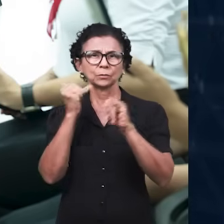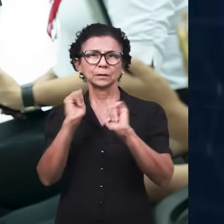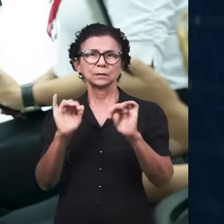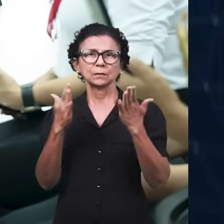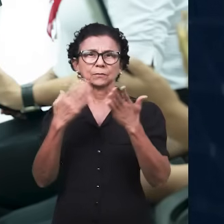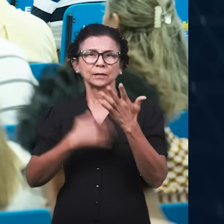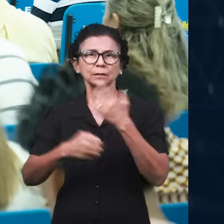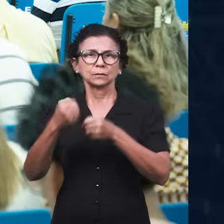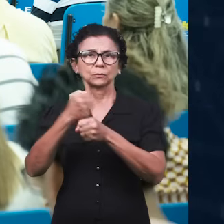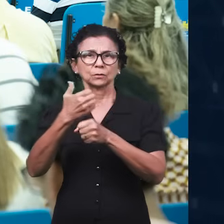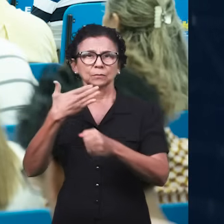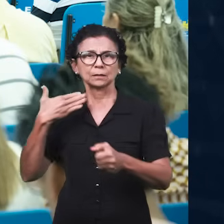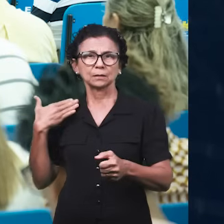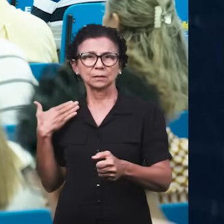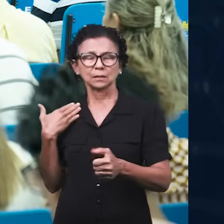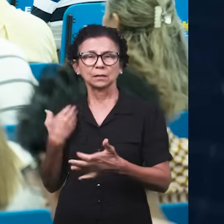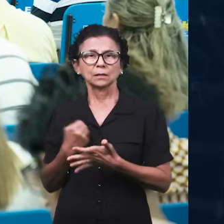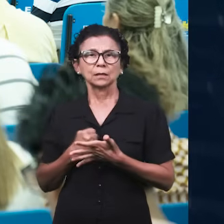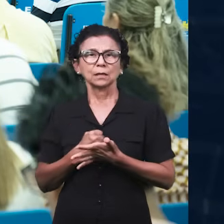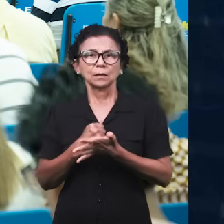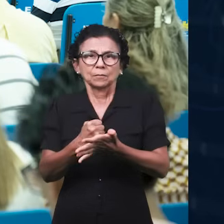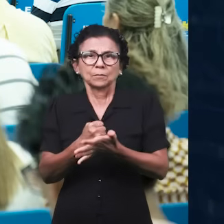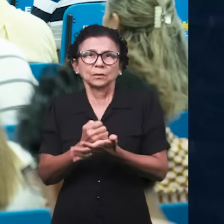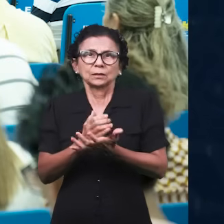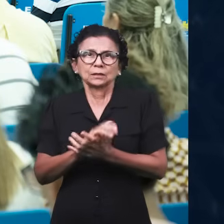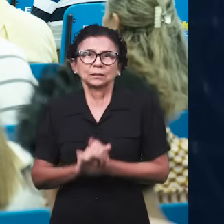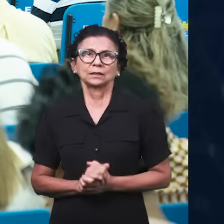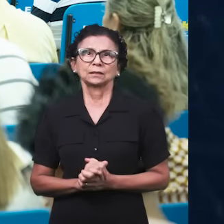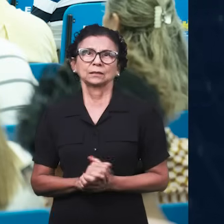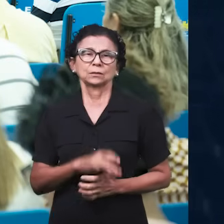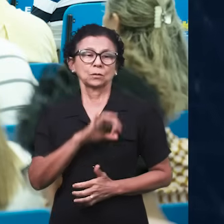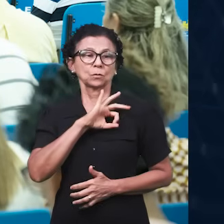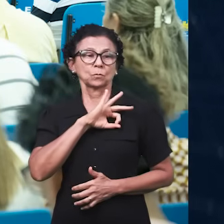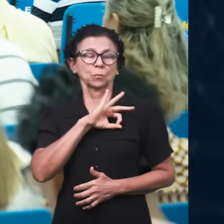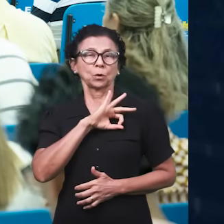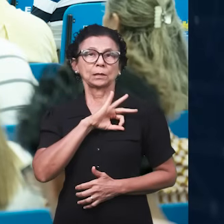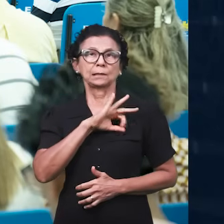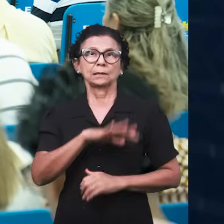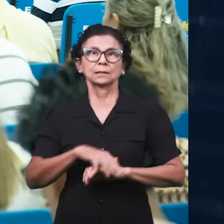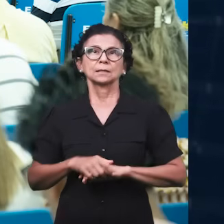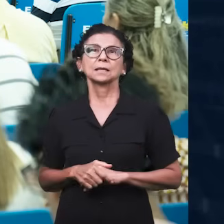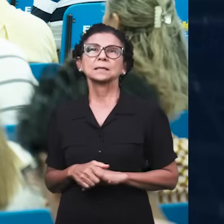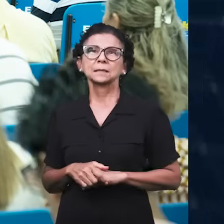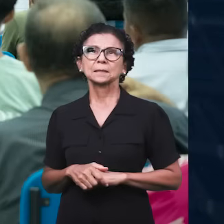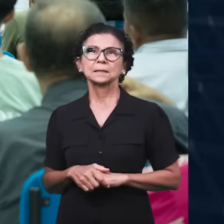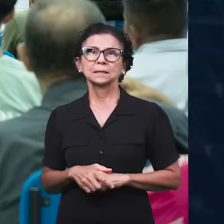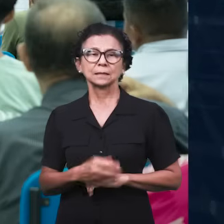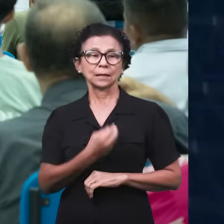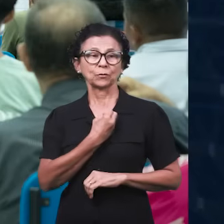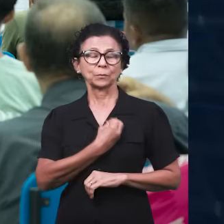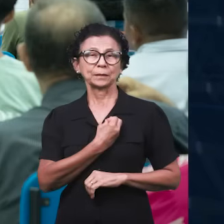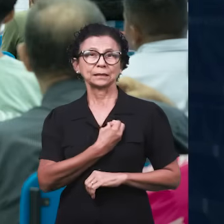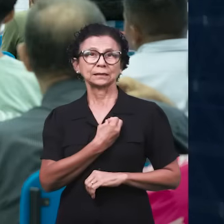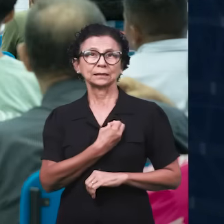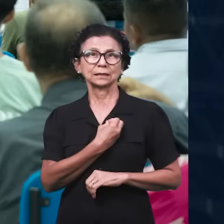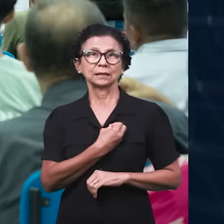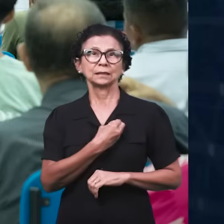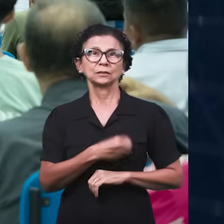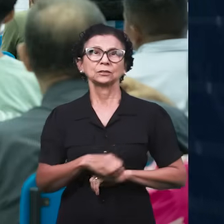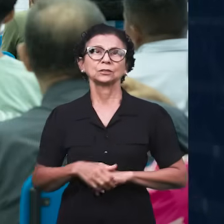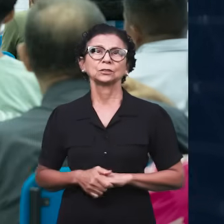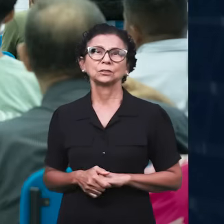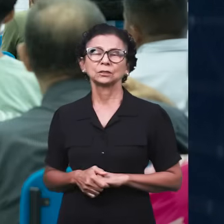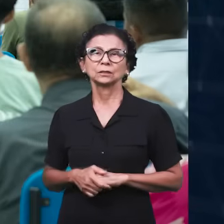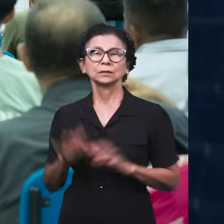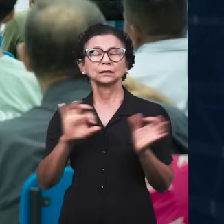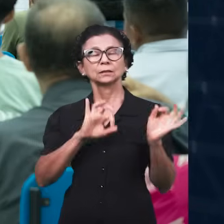apoio da Associação de Polícias e Militares Evangélicos. As bênçãos se estenderão à Escola Bíblica Dominical,